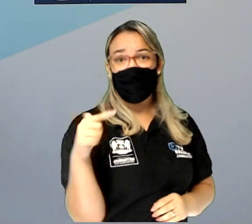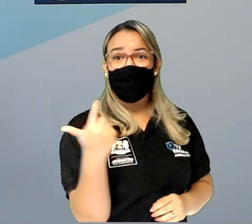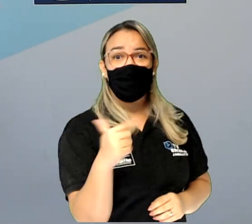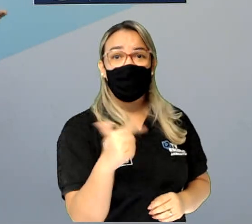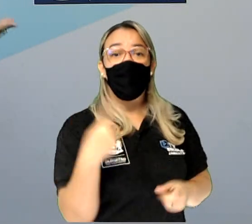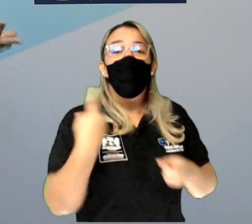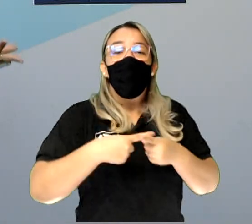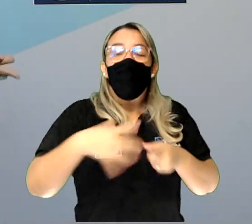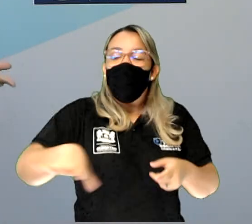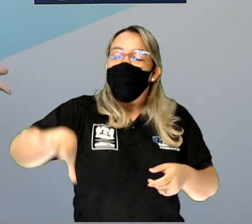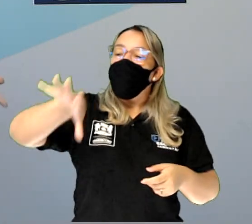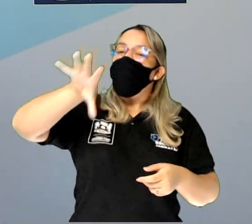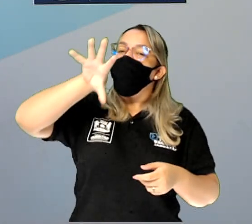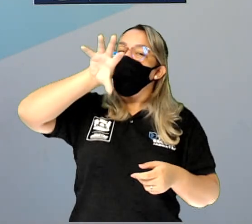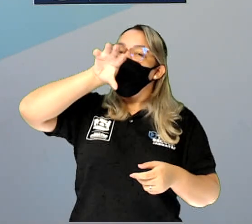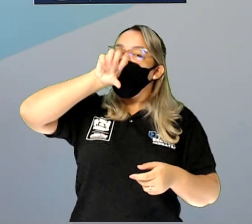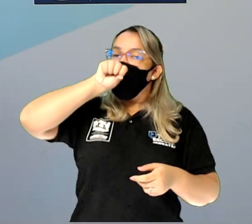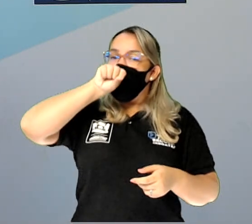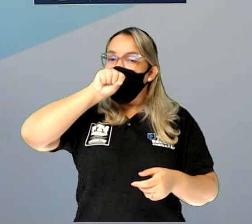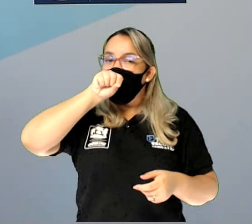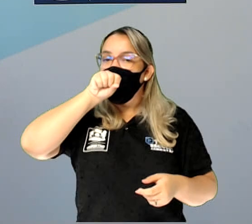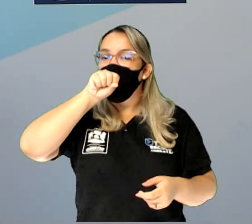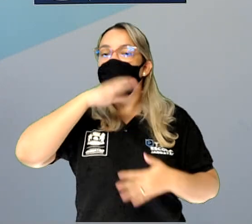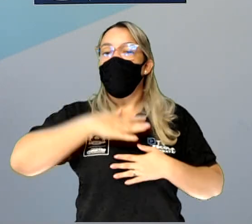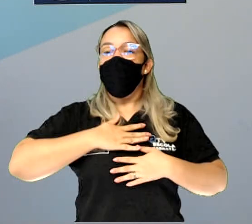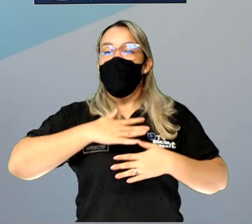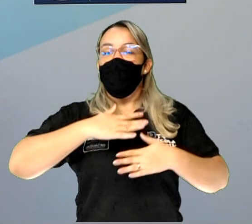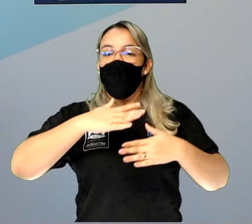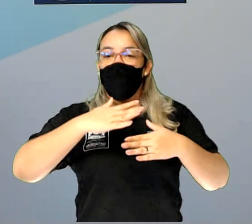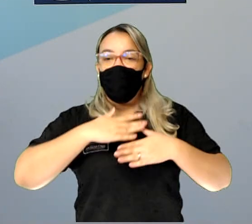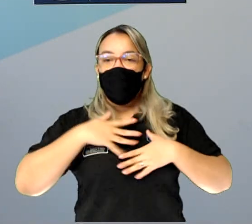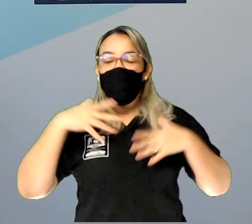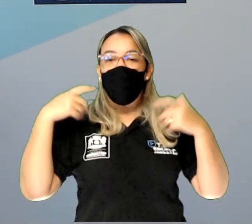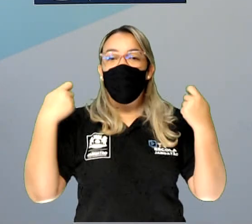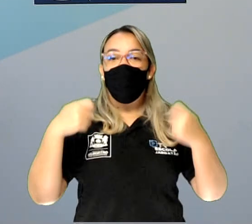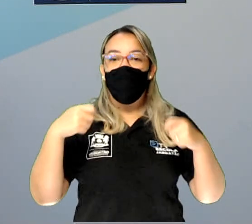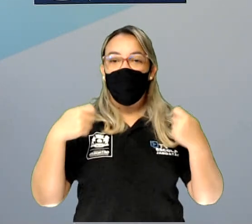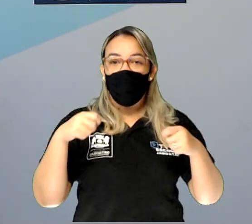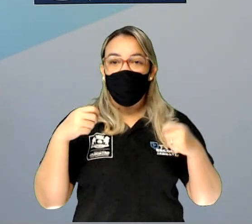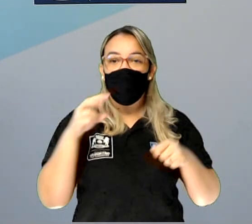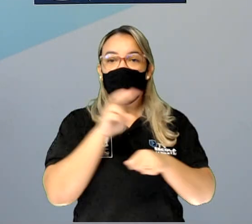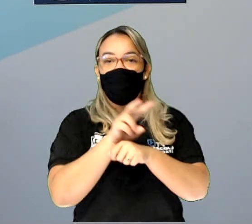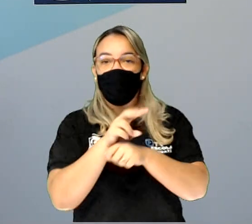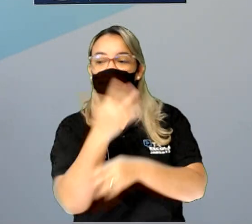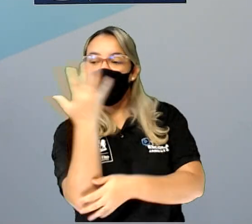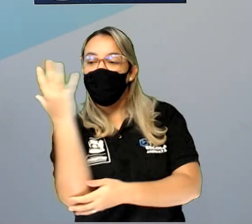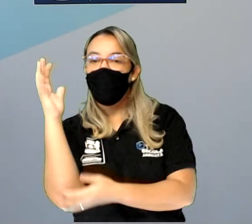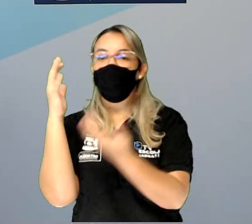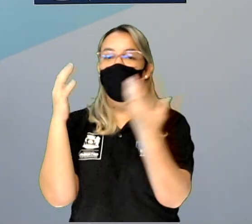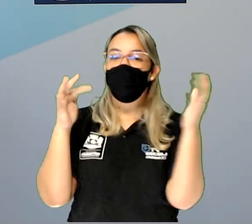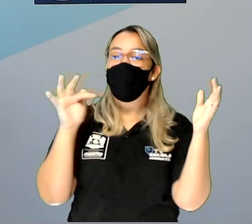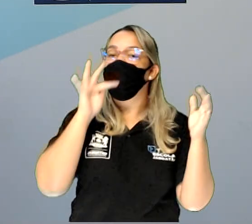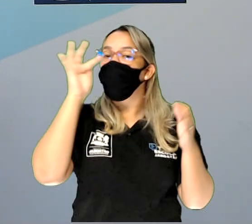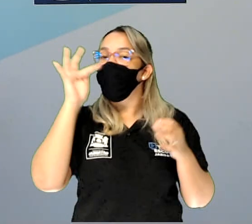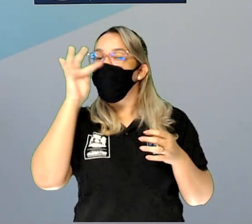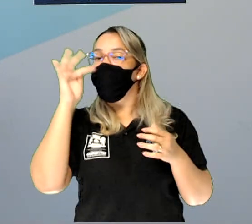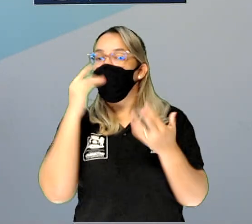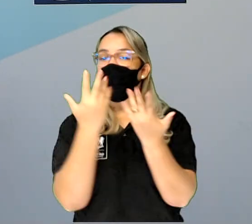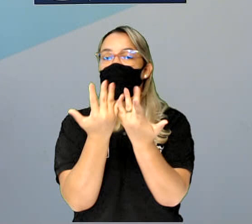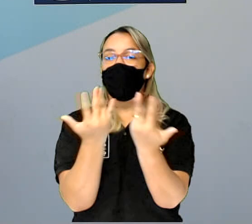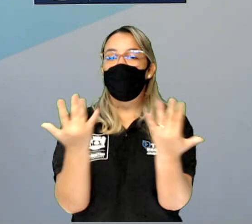o ar que nós respiramos, nós dependemos das plantas, então é